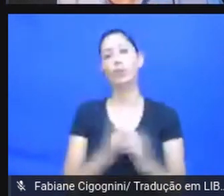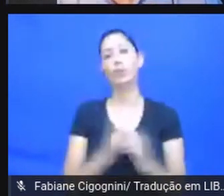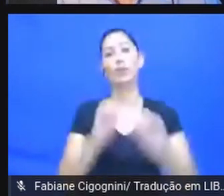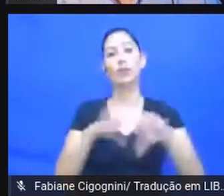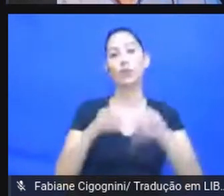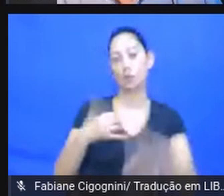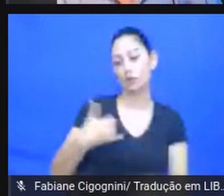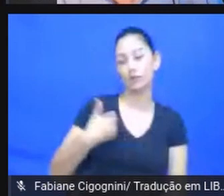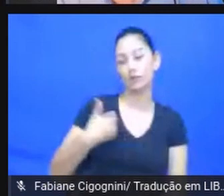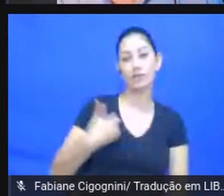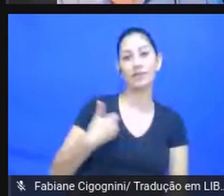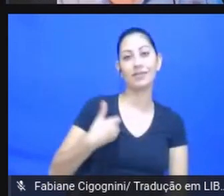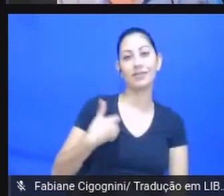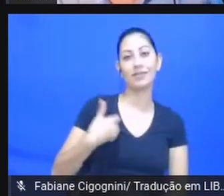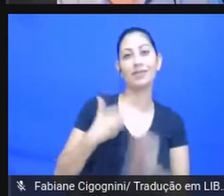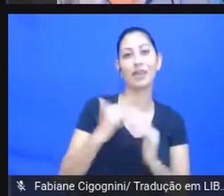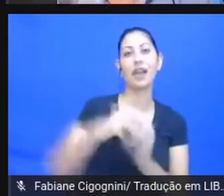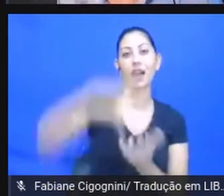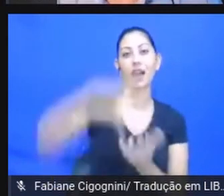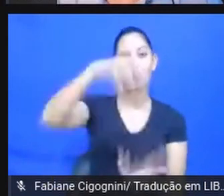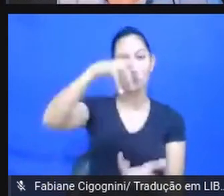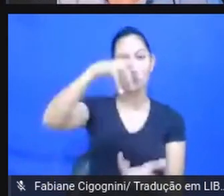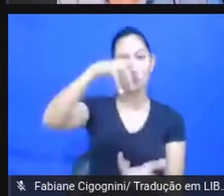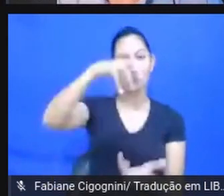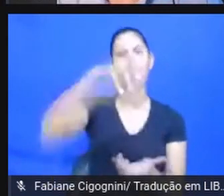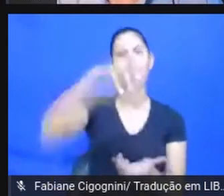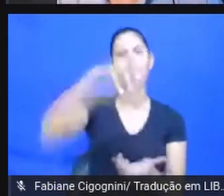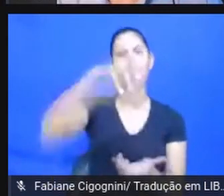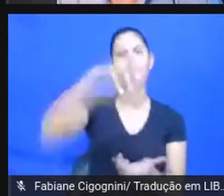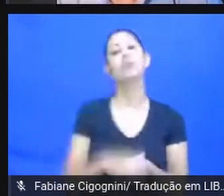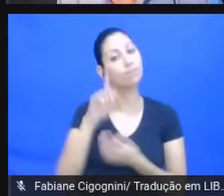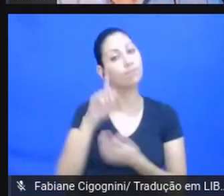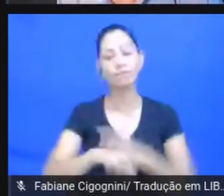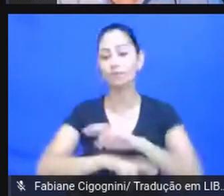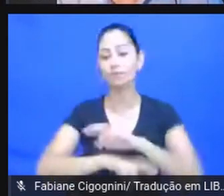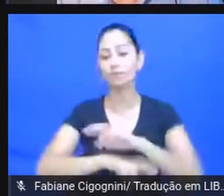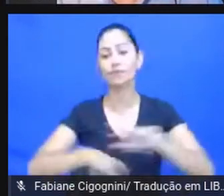continuada, mas em ritmos diferentes, isso sem dúvida.